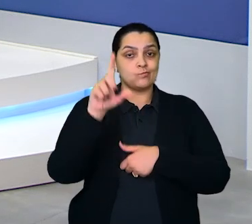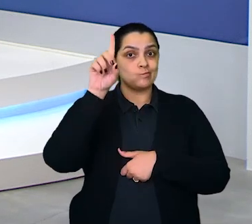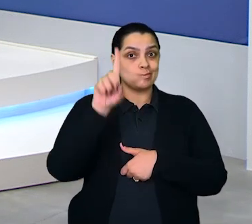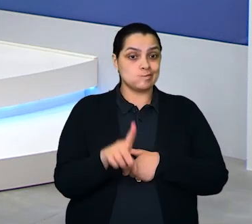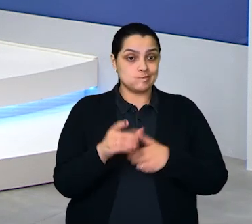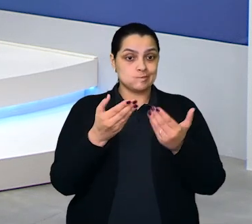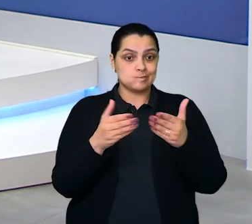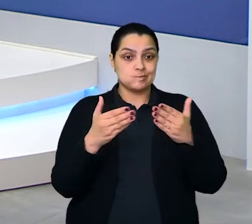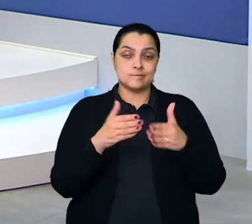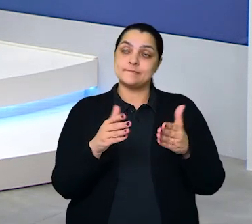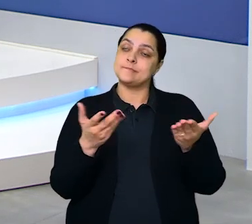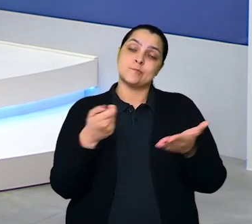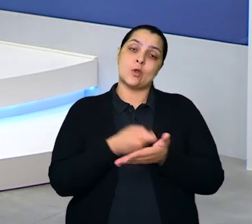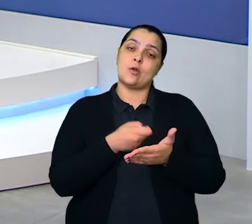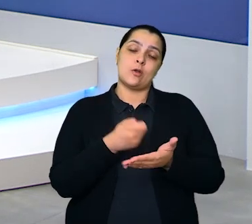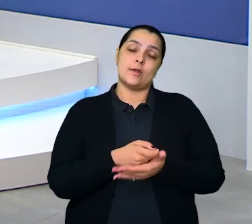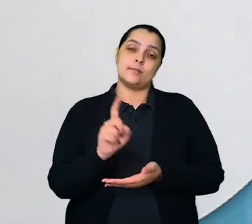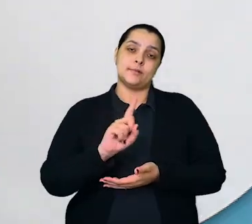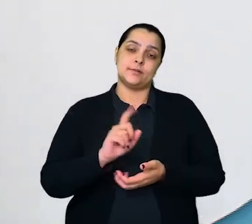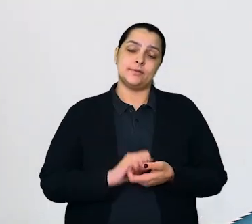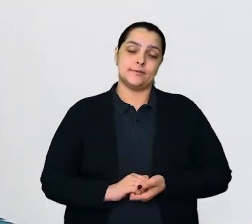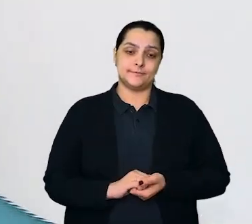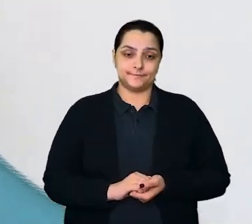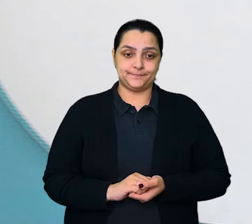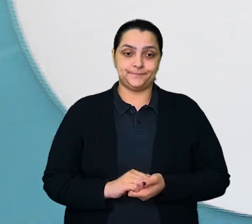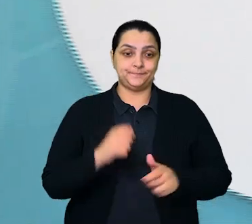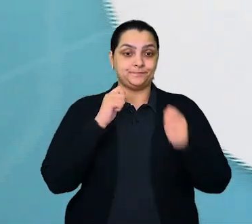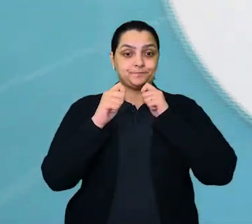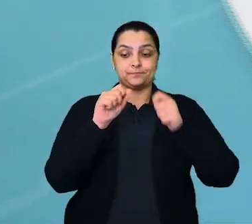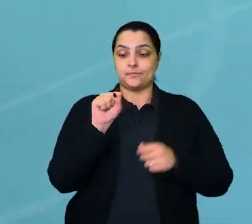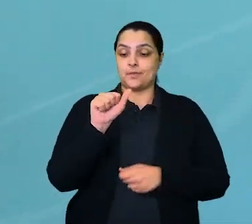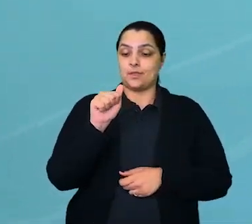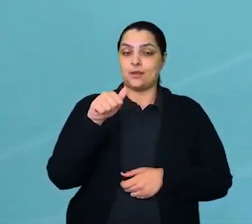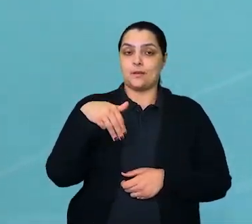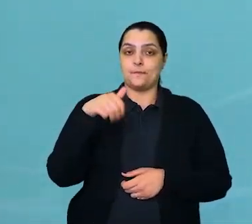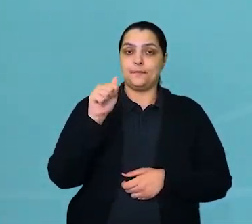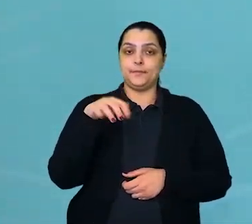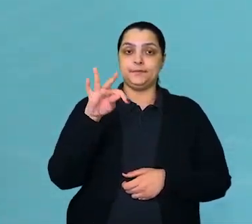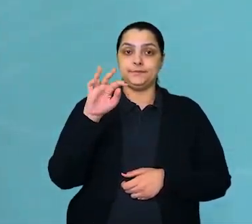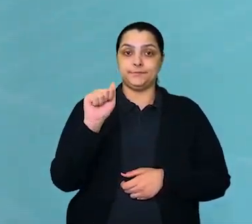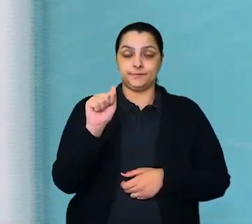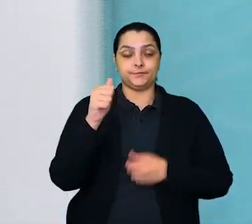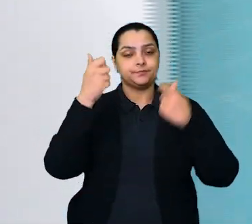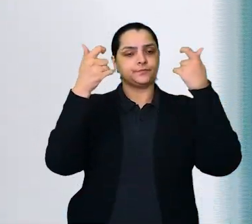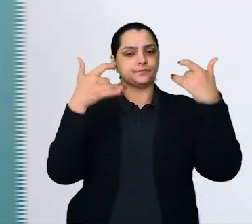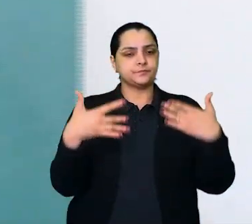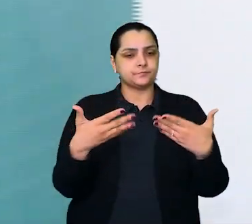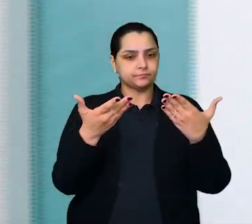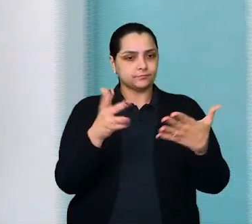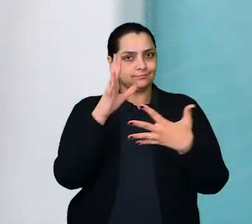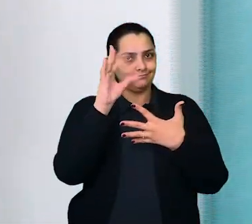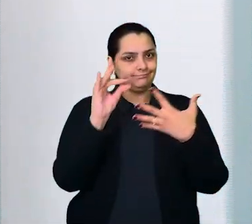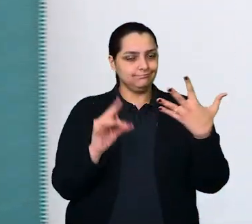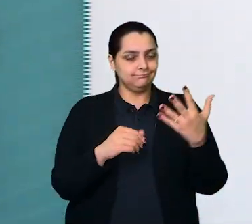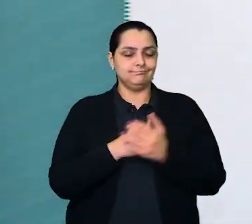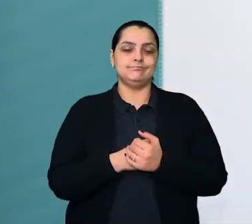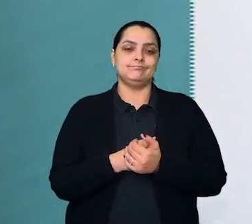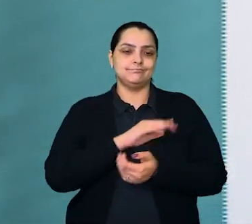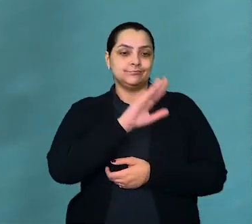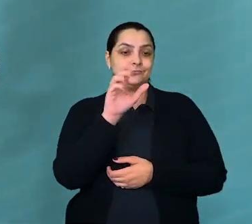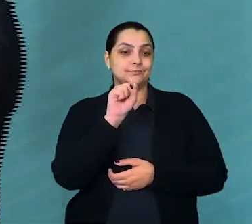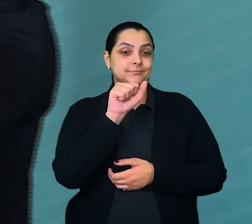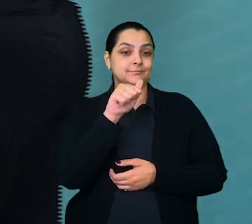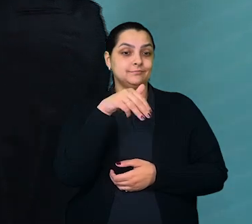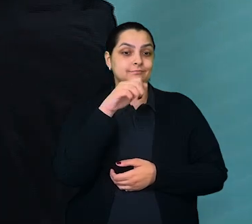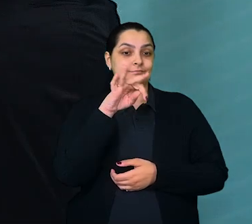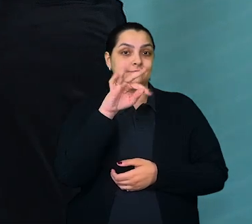à compensação não é obrigatório. A repórter Samantha Flor explica esse caso com detalhes pra gente. Oi,